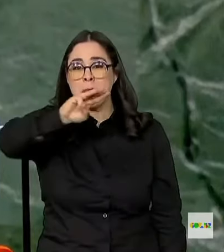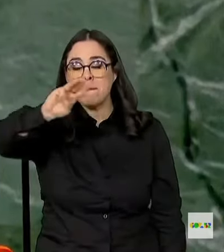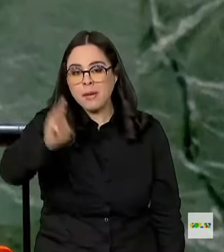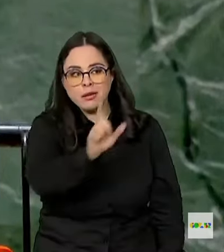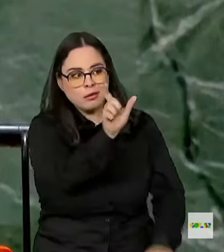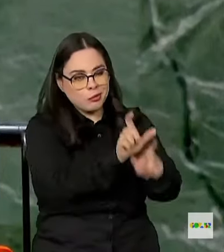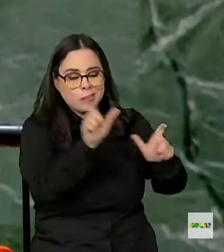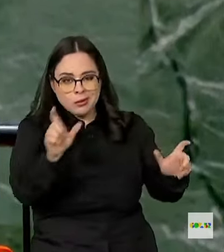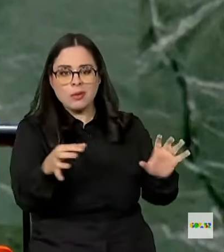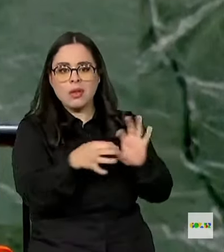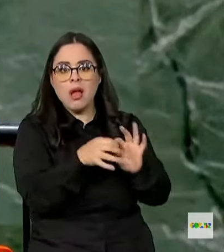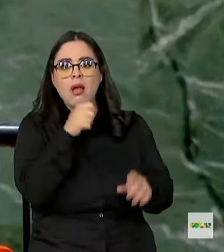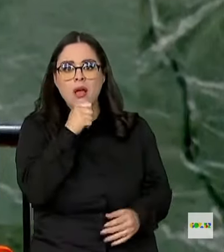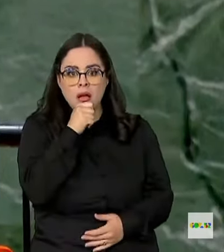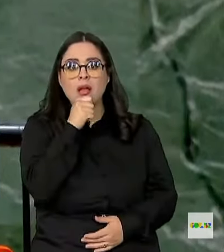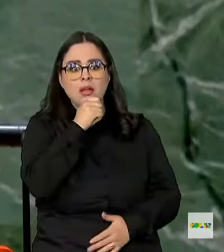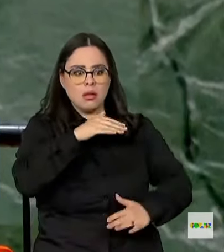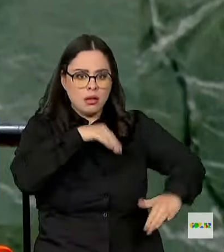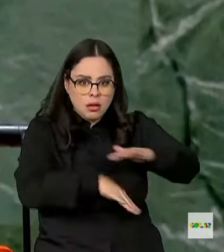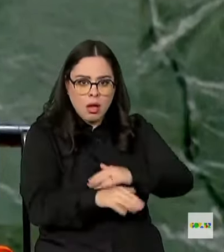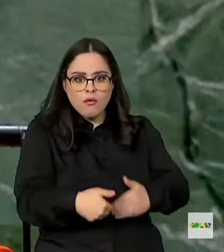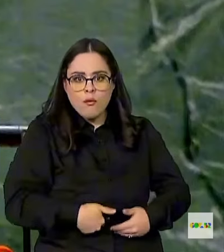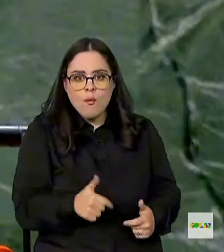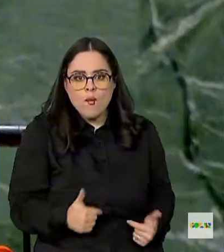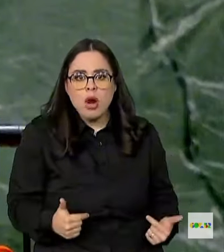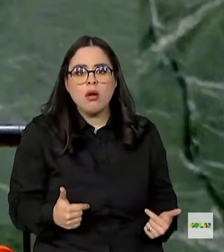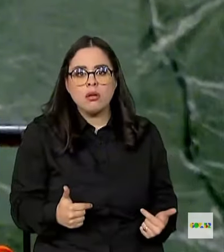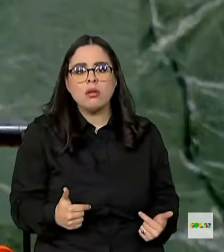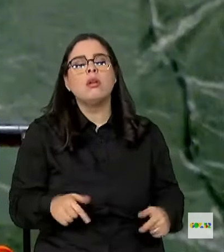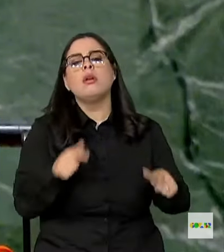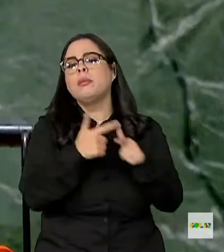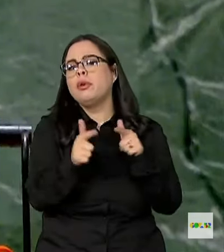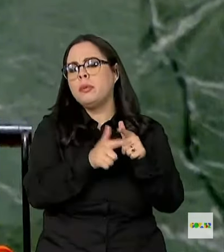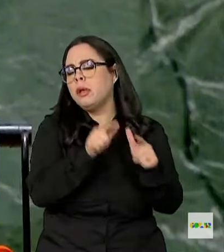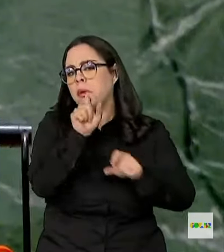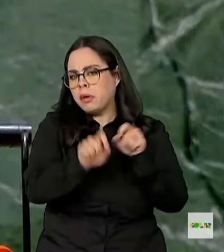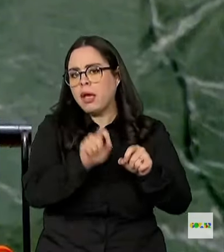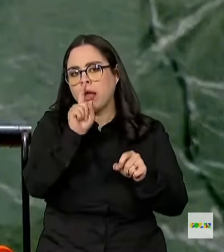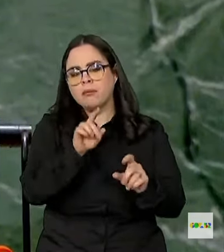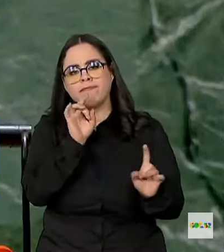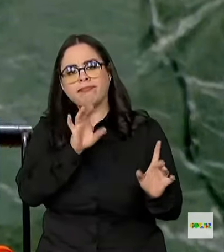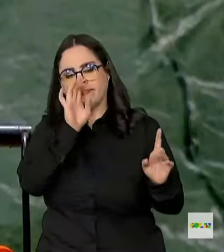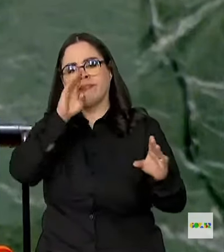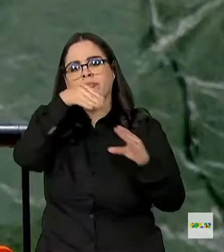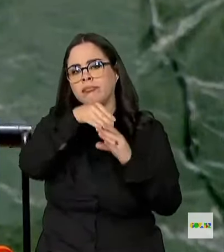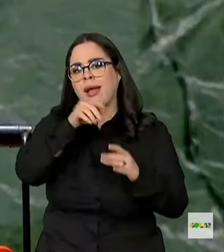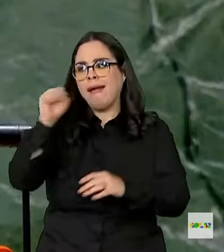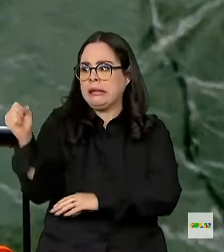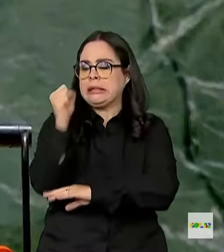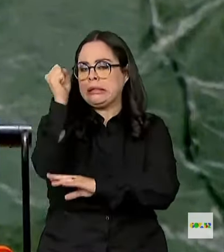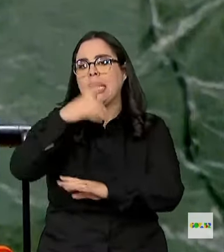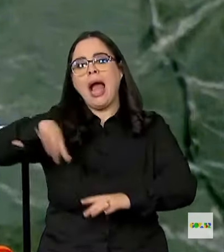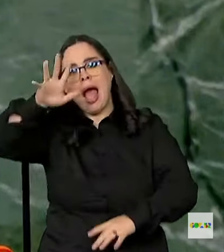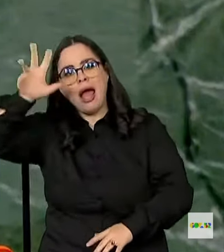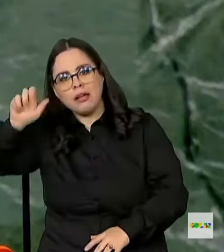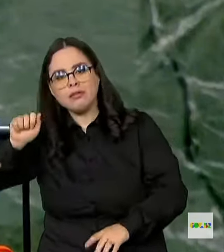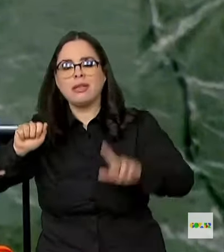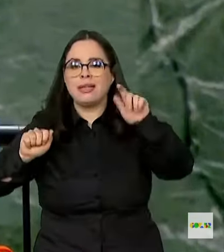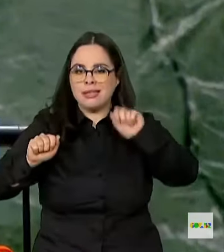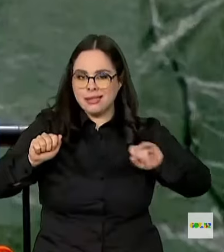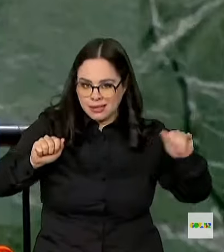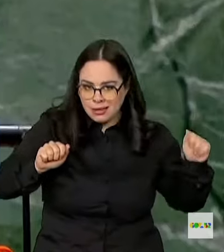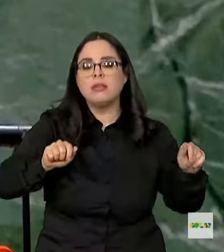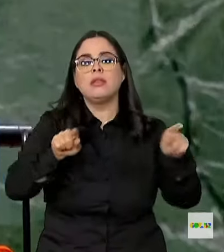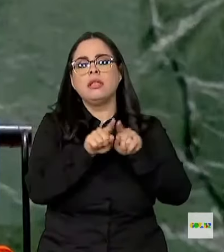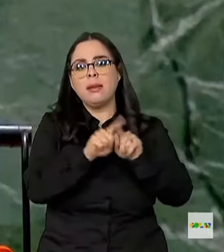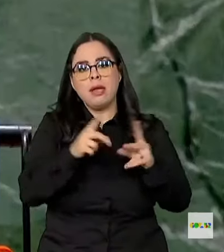de pessoas, estão subnutridas. O problema é especialmente grave na África e na Ásia, mas ele